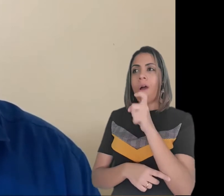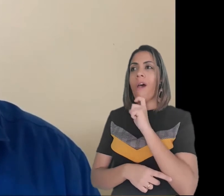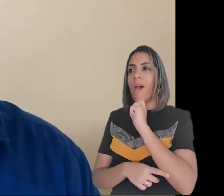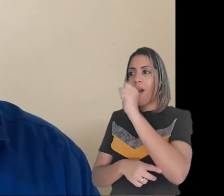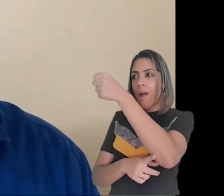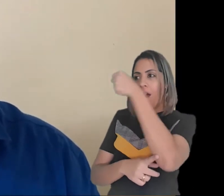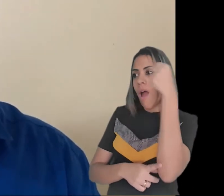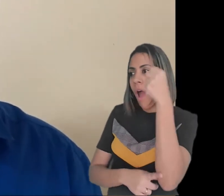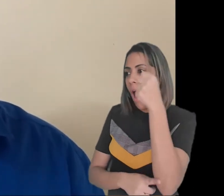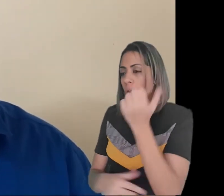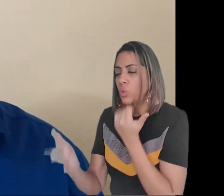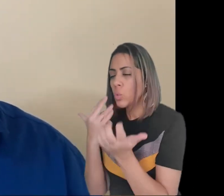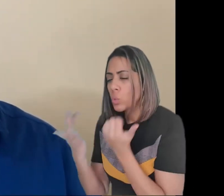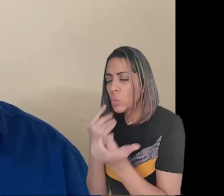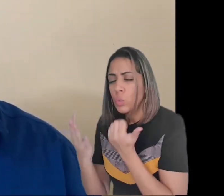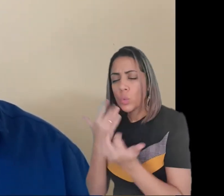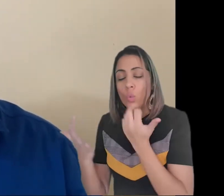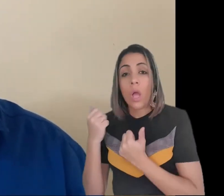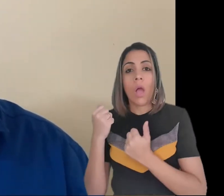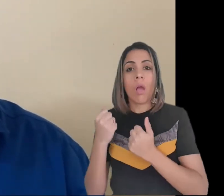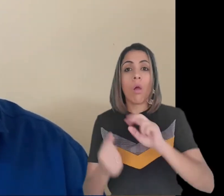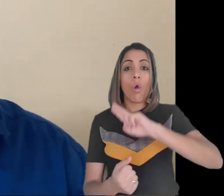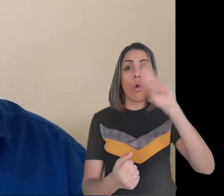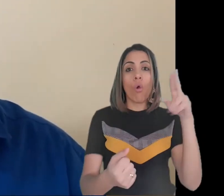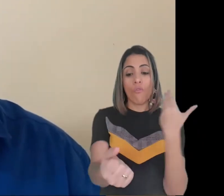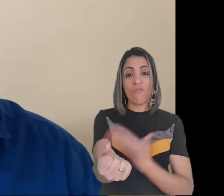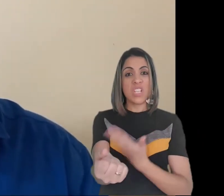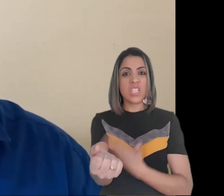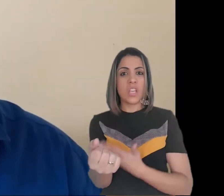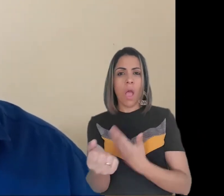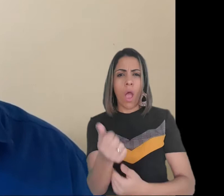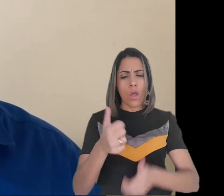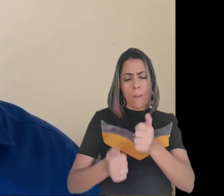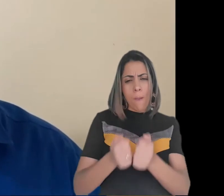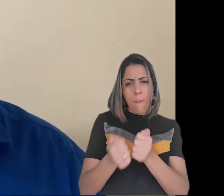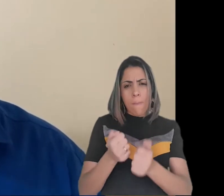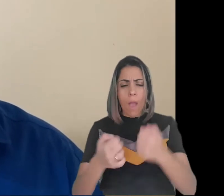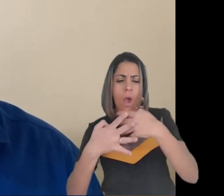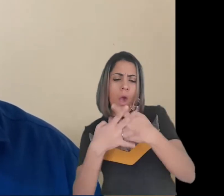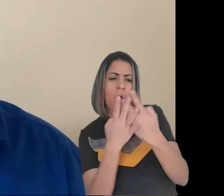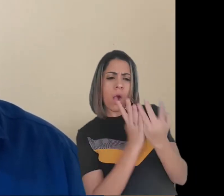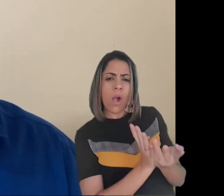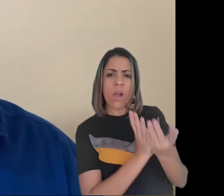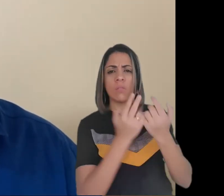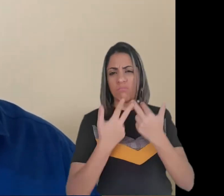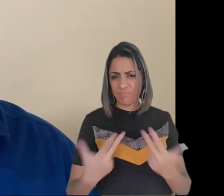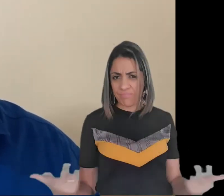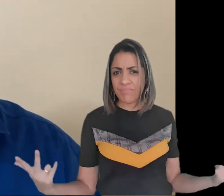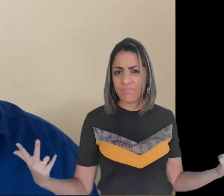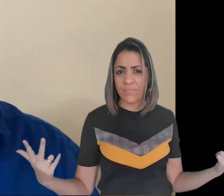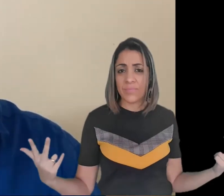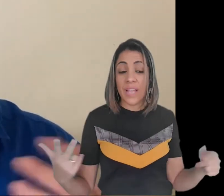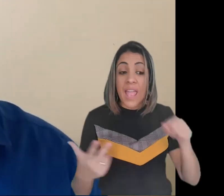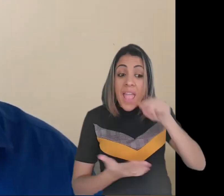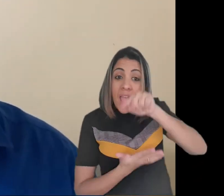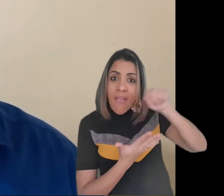assaltar a geladeira, poderíamos nos viciar em algum jogo de azar, ou